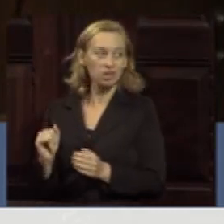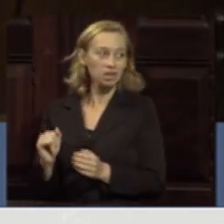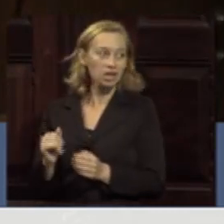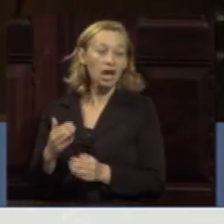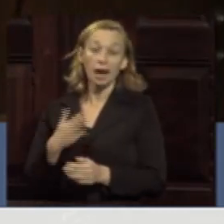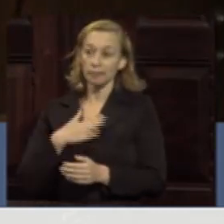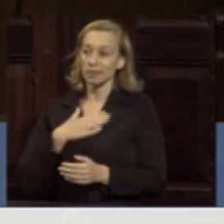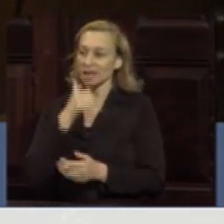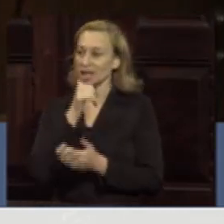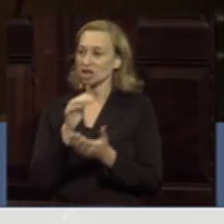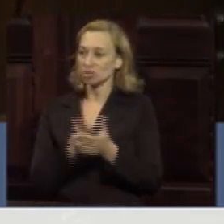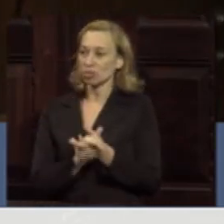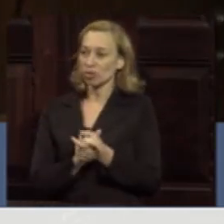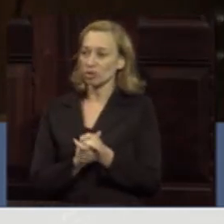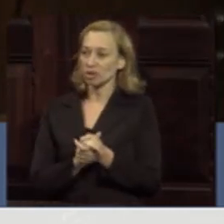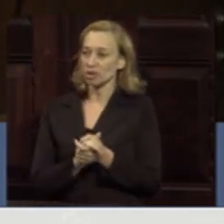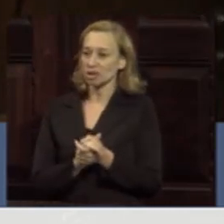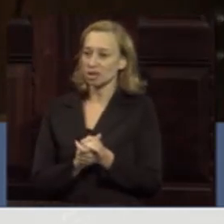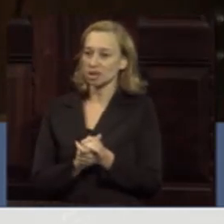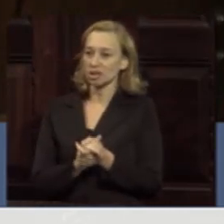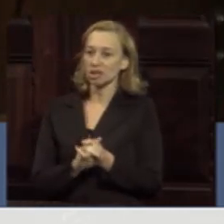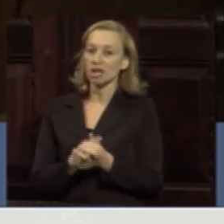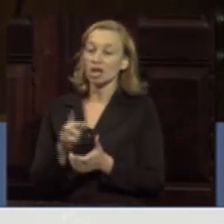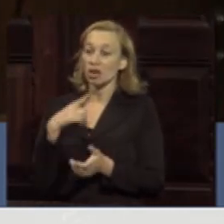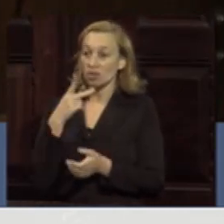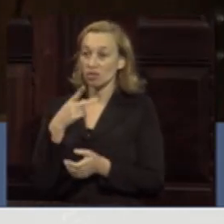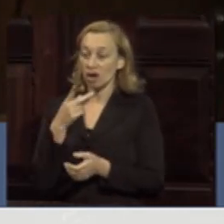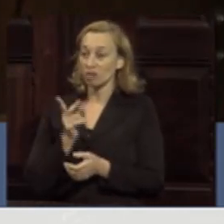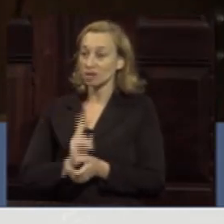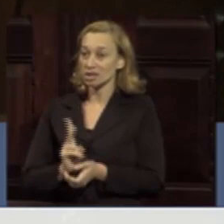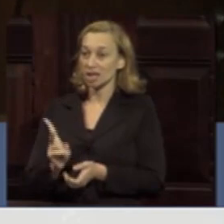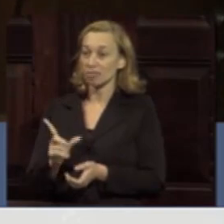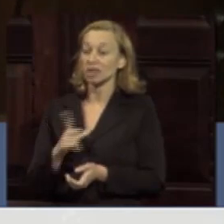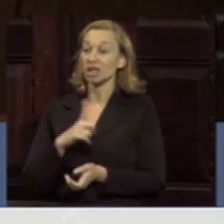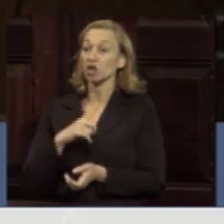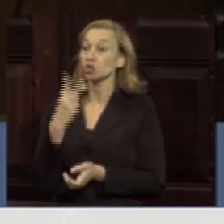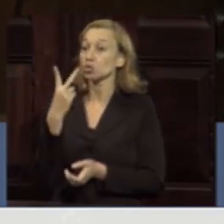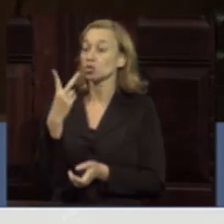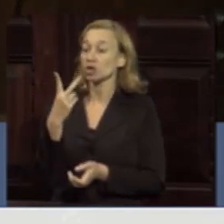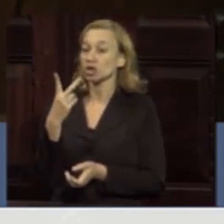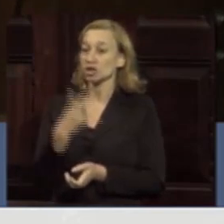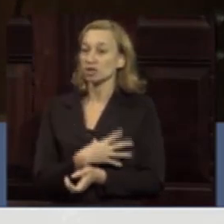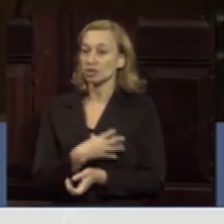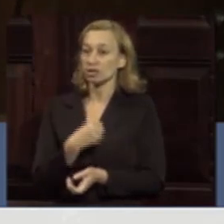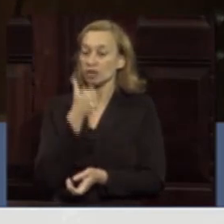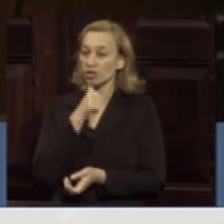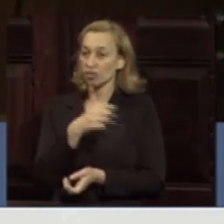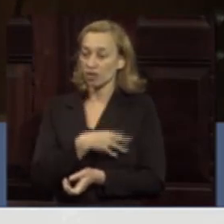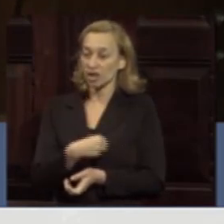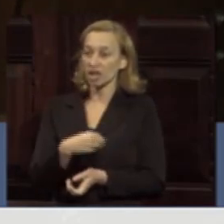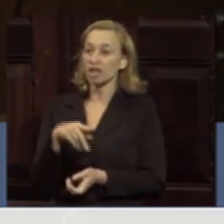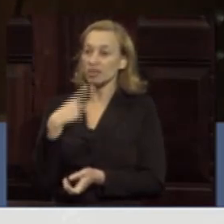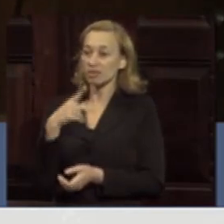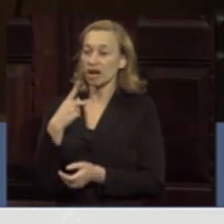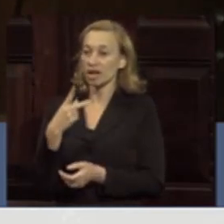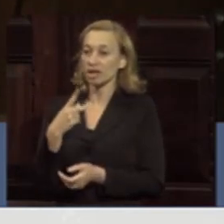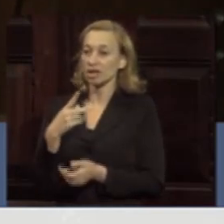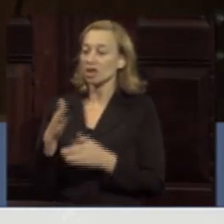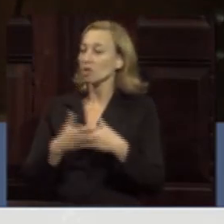minha esposa Lili, para as minhas duas filhas, o quanto a mulher é importante na vida de qualquer um,